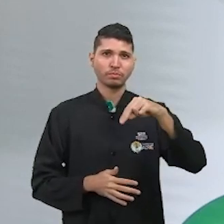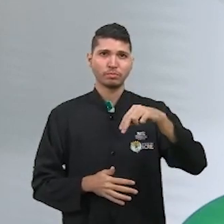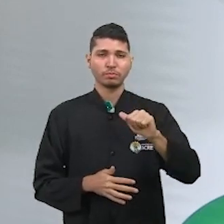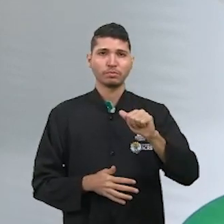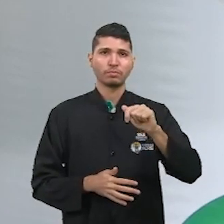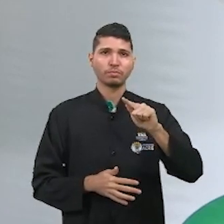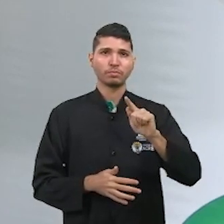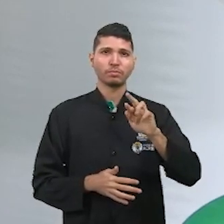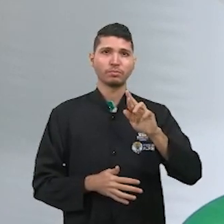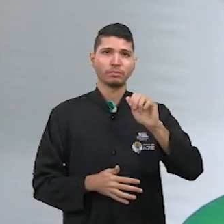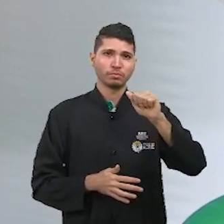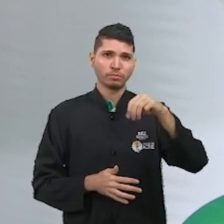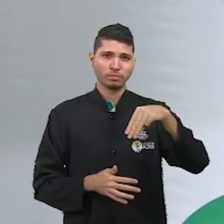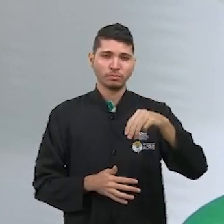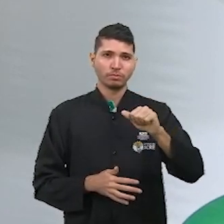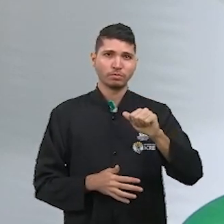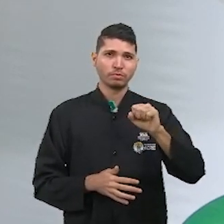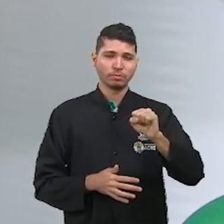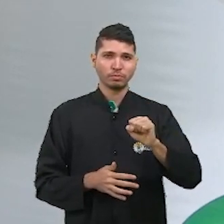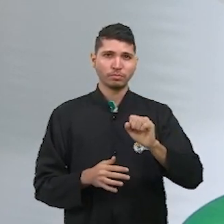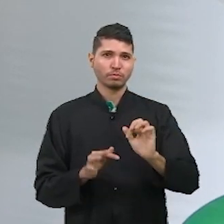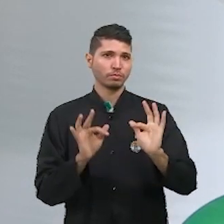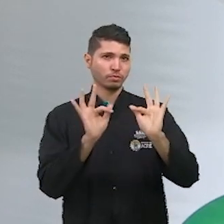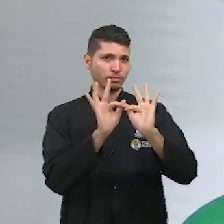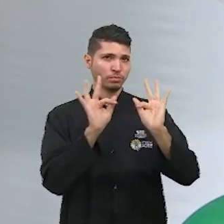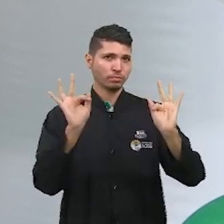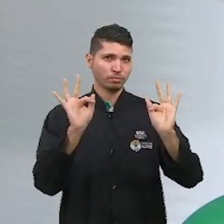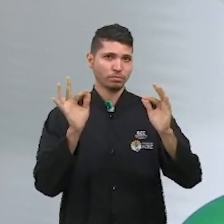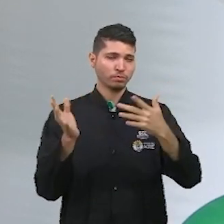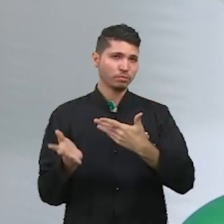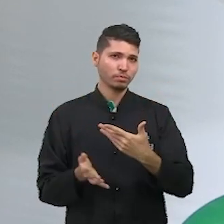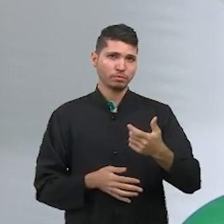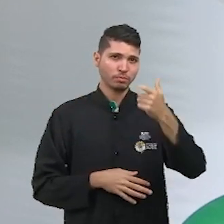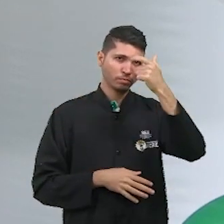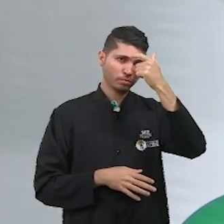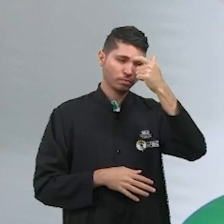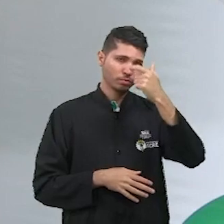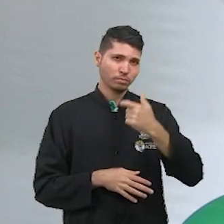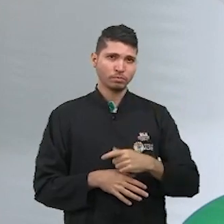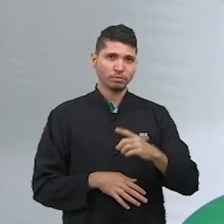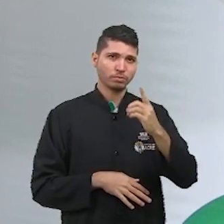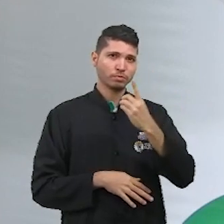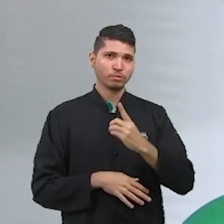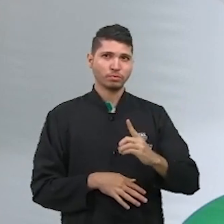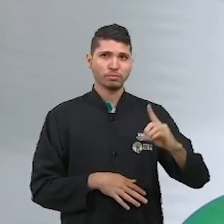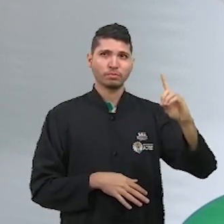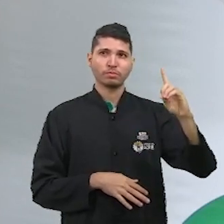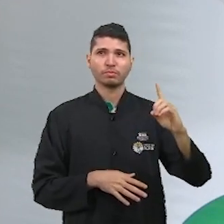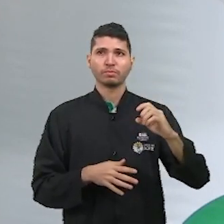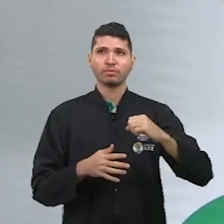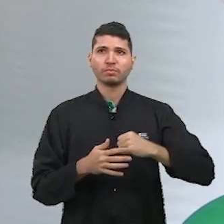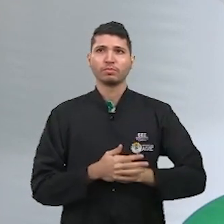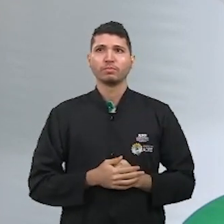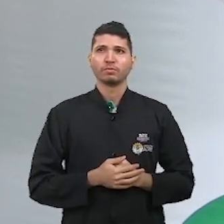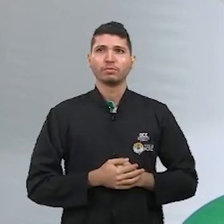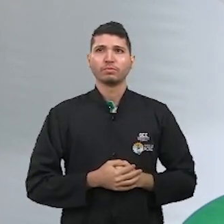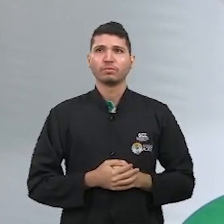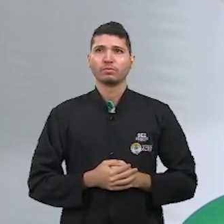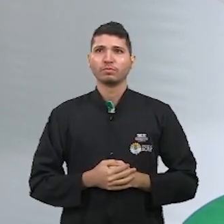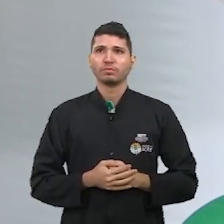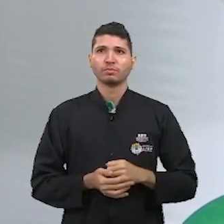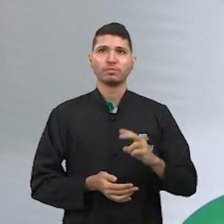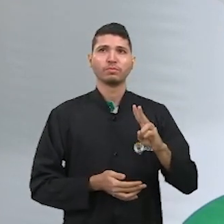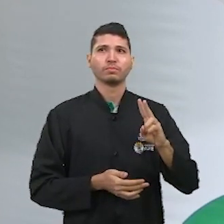da palavra I am Voldemort. Pois bem, nós vamos ficar por aqui sobre a nossa aula de permutações e mais à